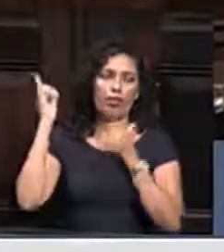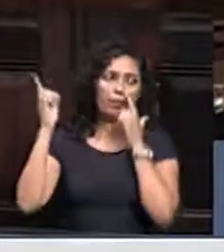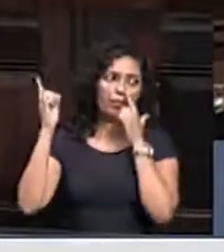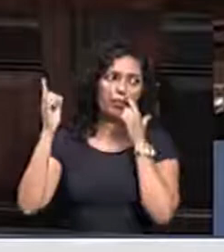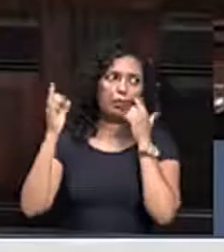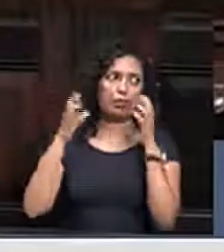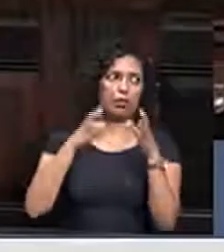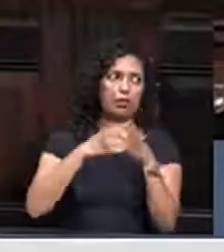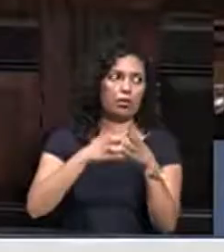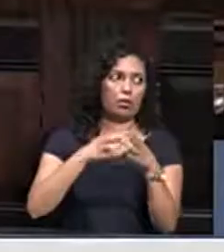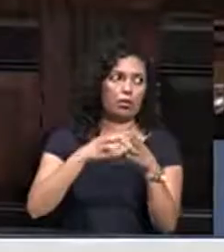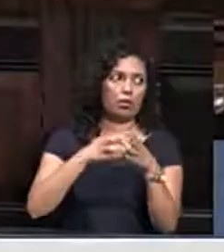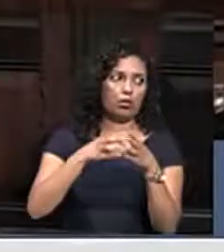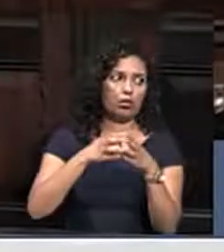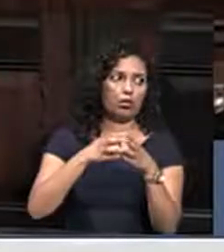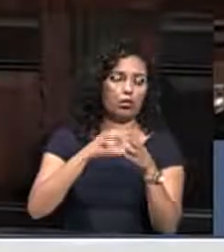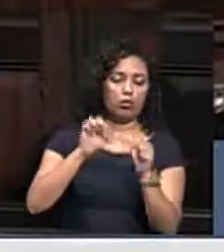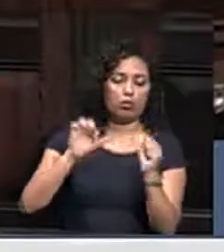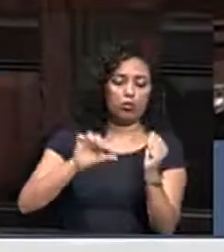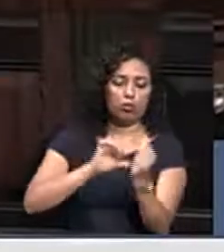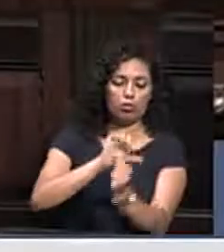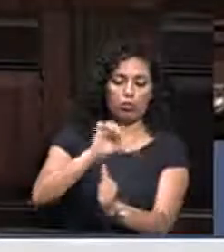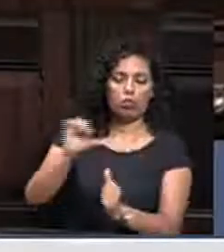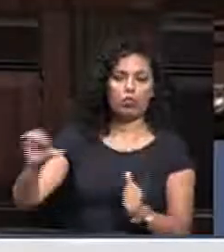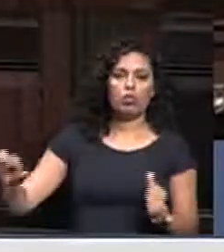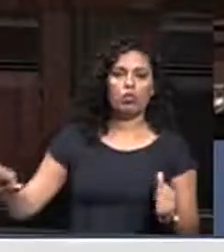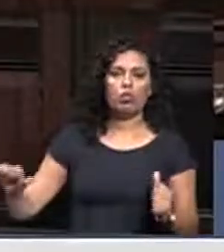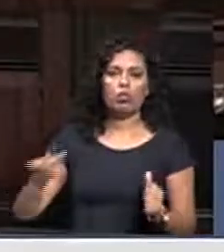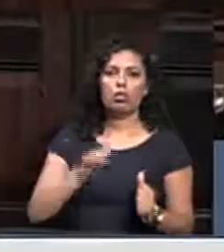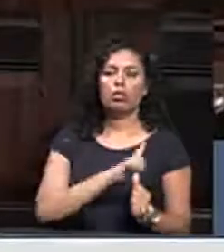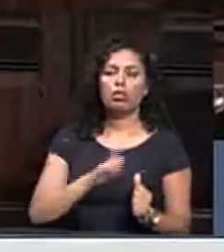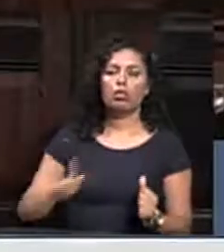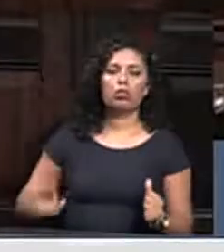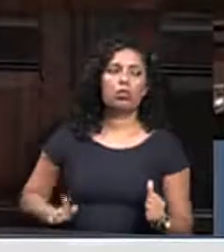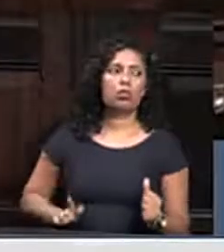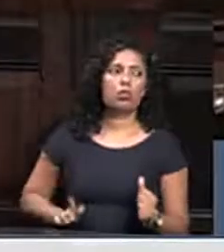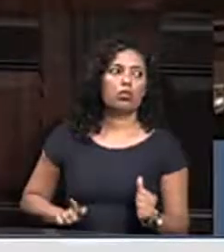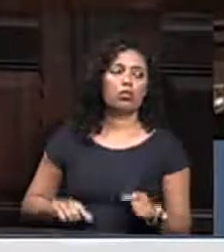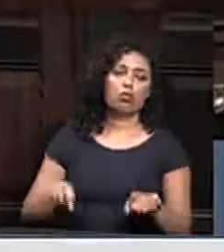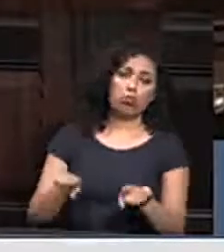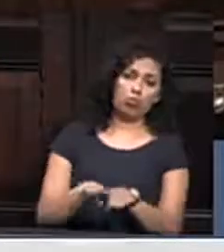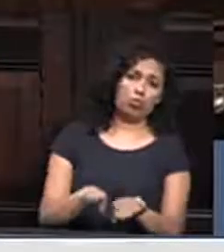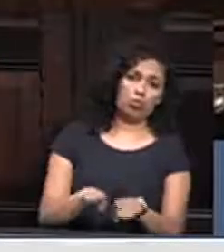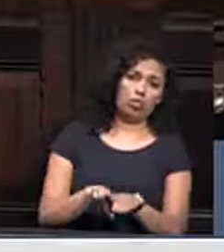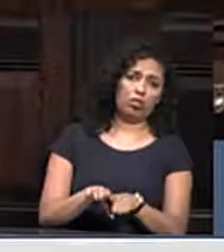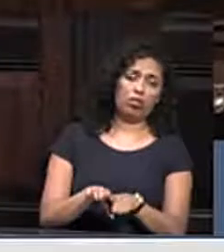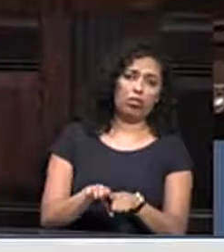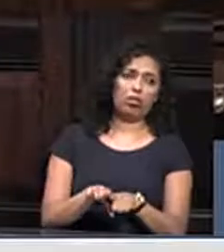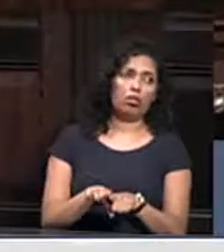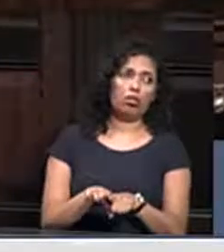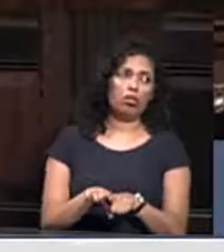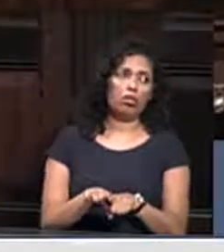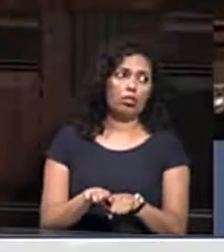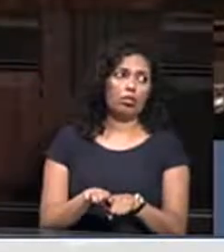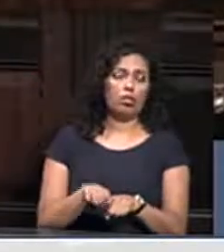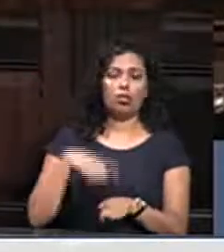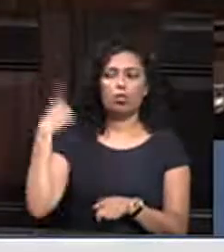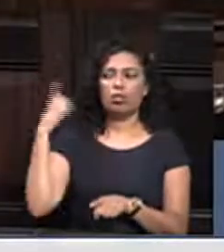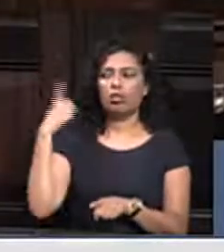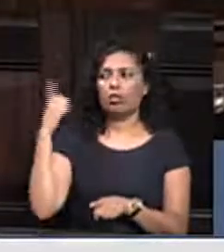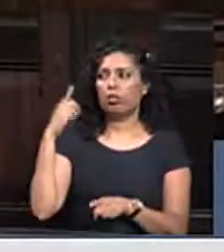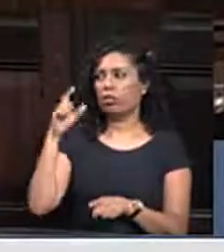da Comissão de Transição de Governo e, quiçá, também, deputada